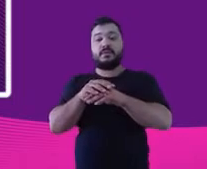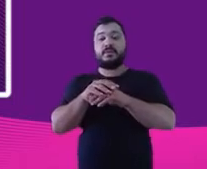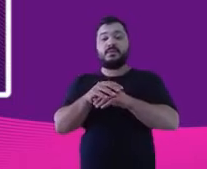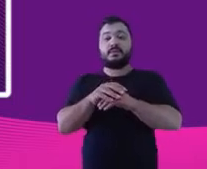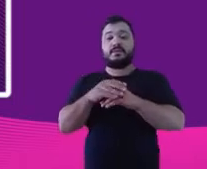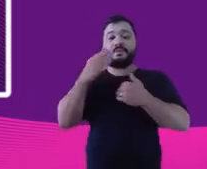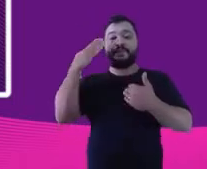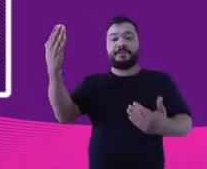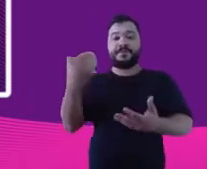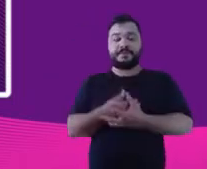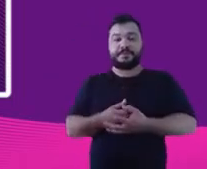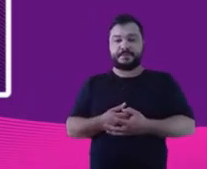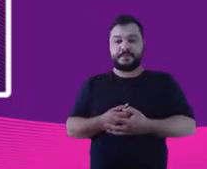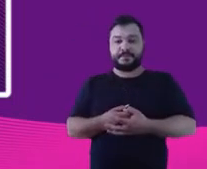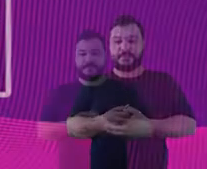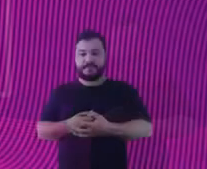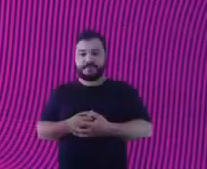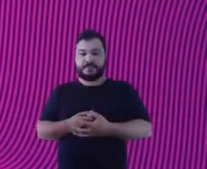Obrigada.